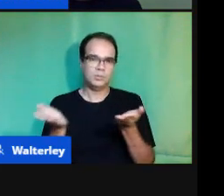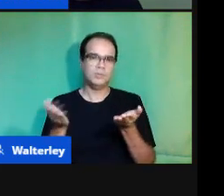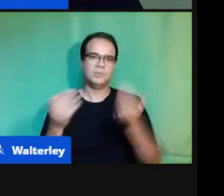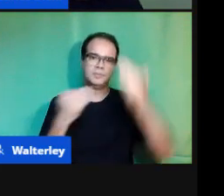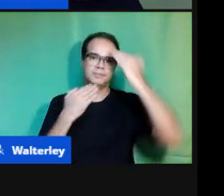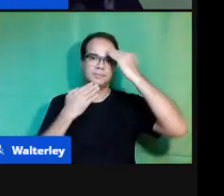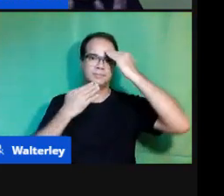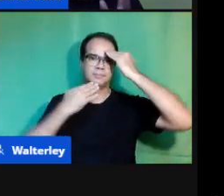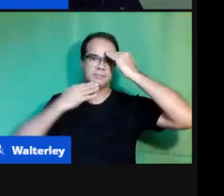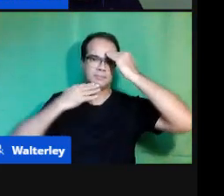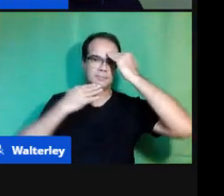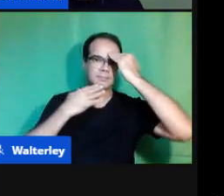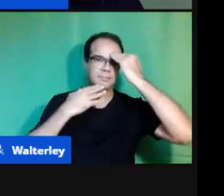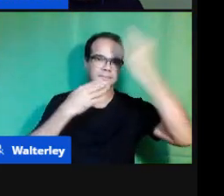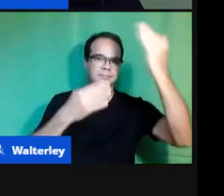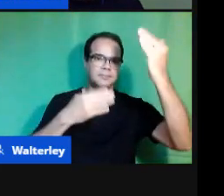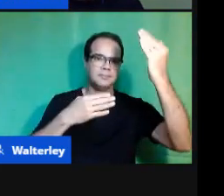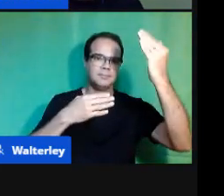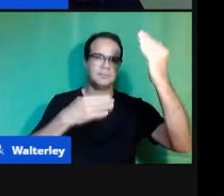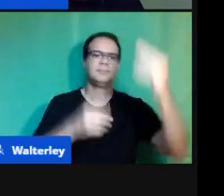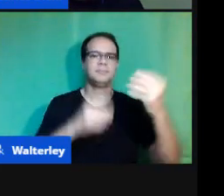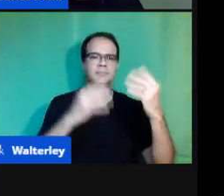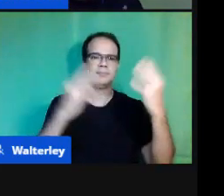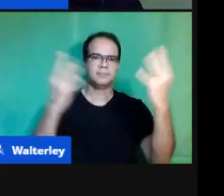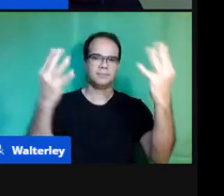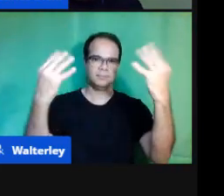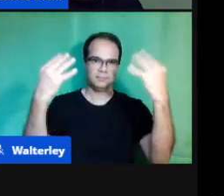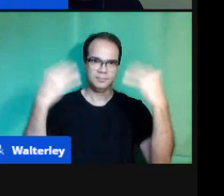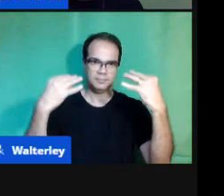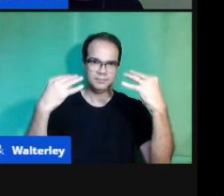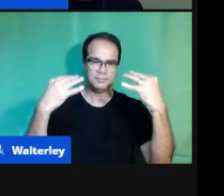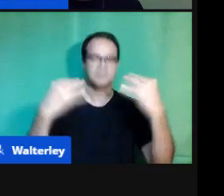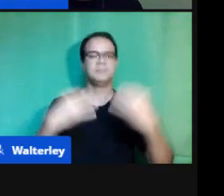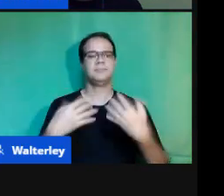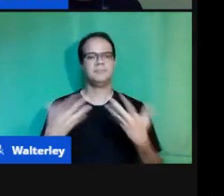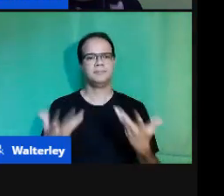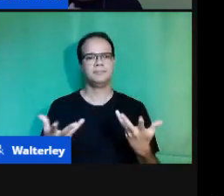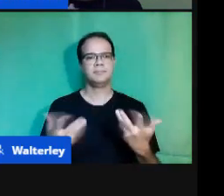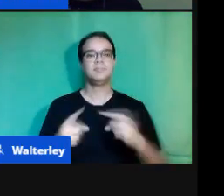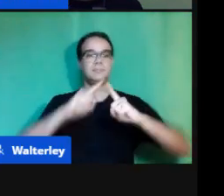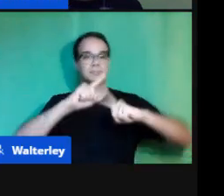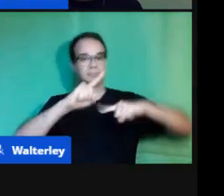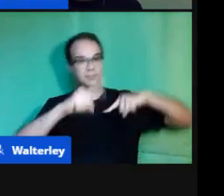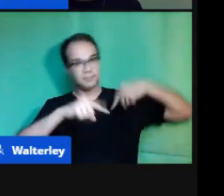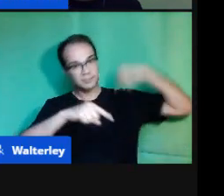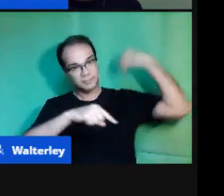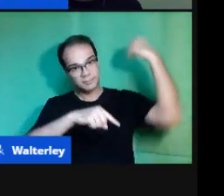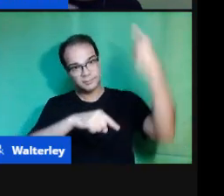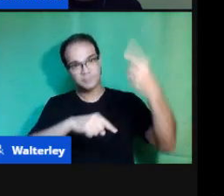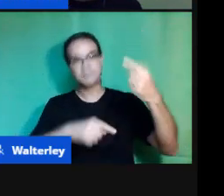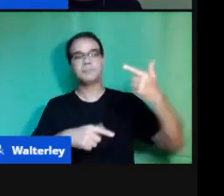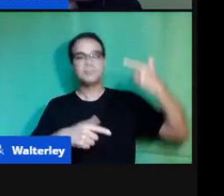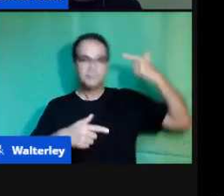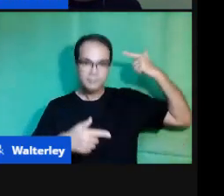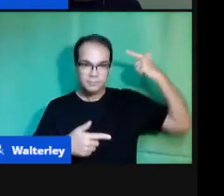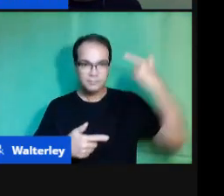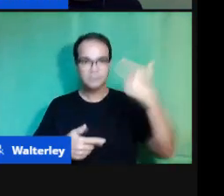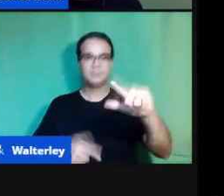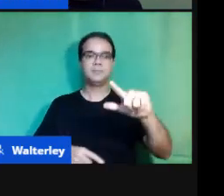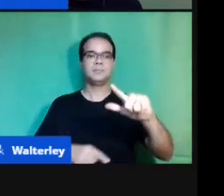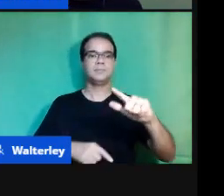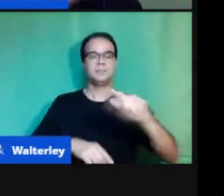grato pela audiência de todo mundo e espero contar com vocês na próxima aula para a gente entrar um pouco mais no fazer